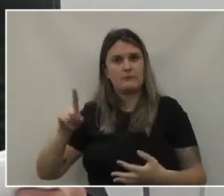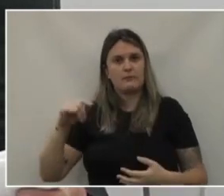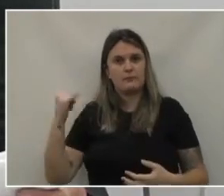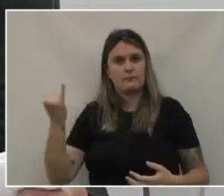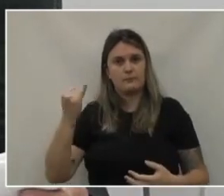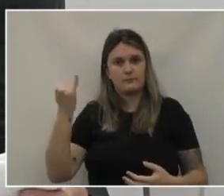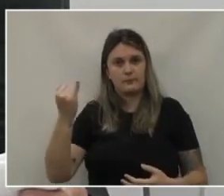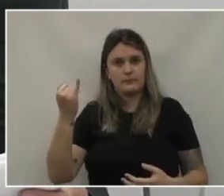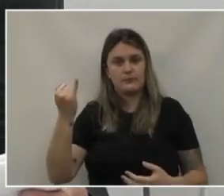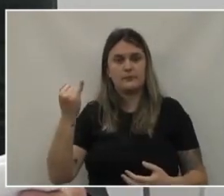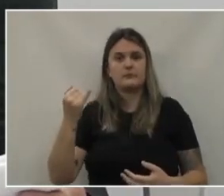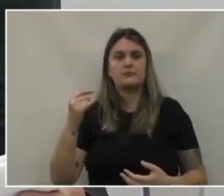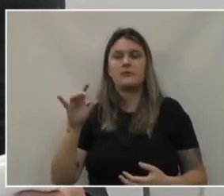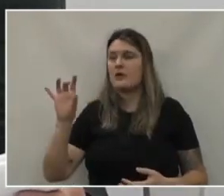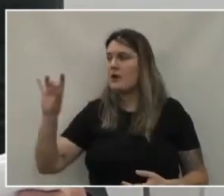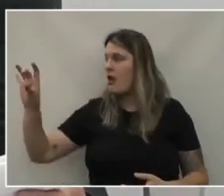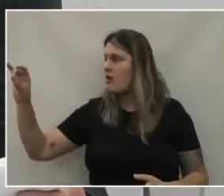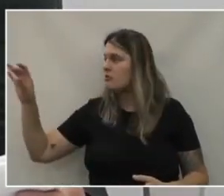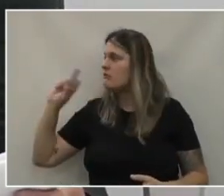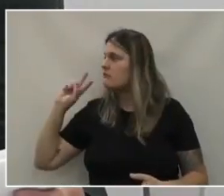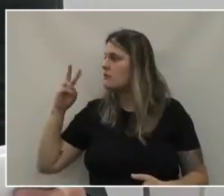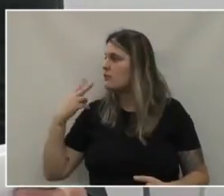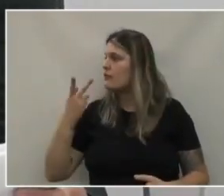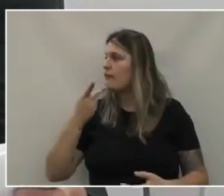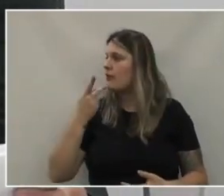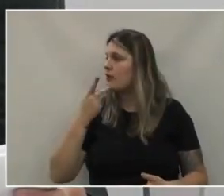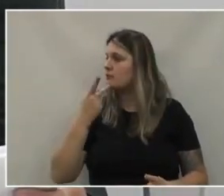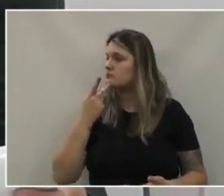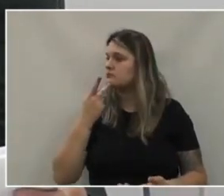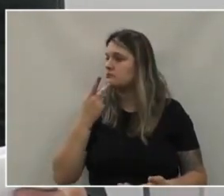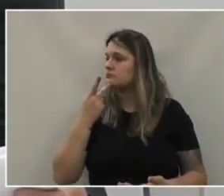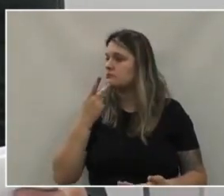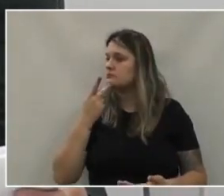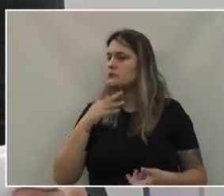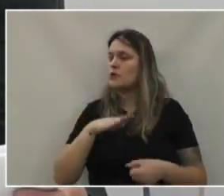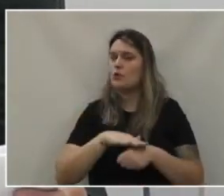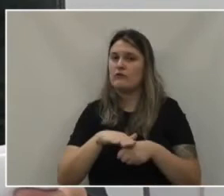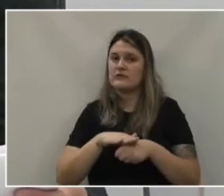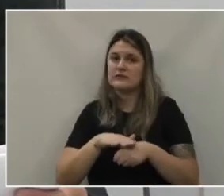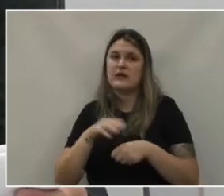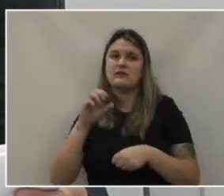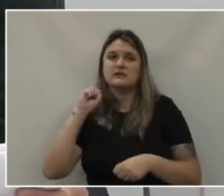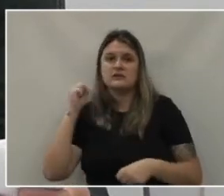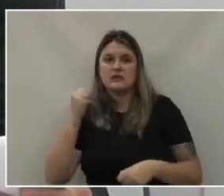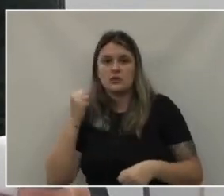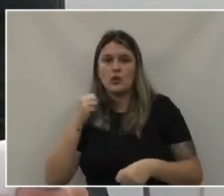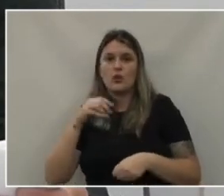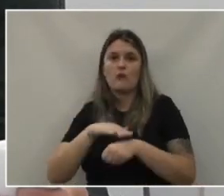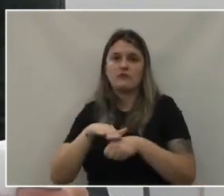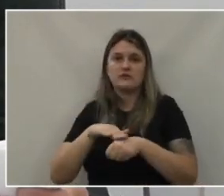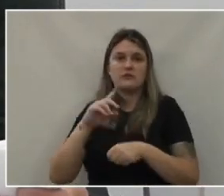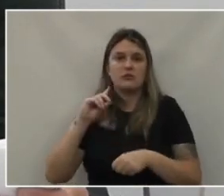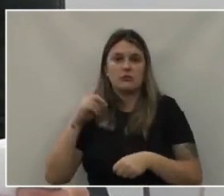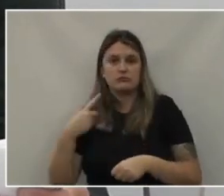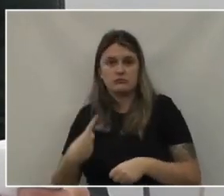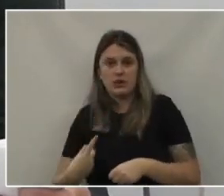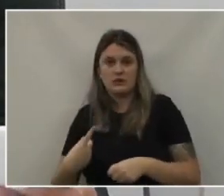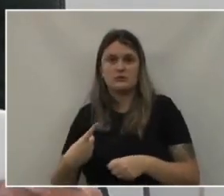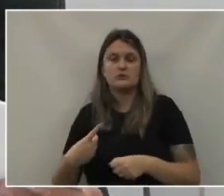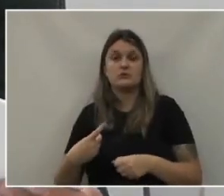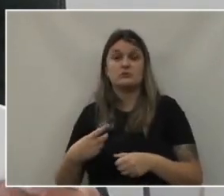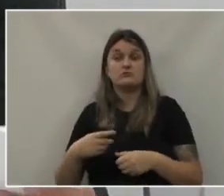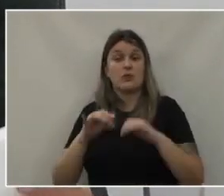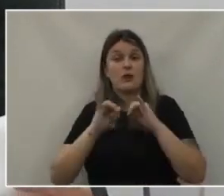importância para cada vereador aqui estar falando realmente com o senador que votou, com o deputado que votou, enfim,